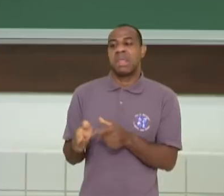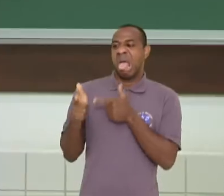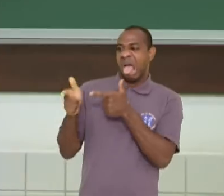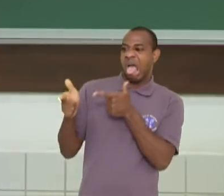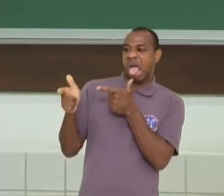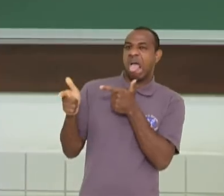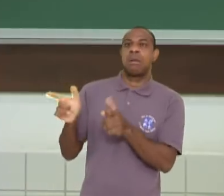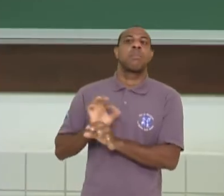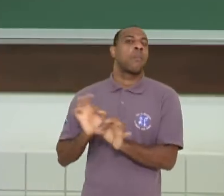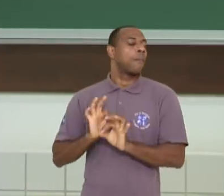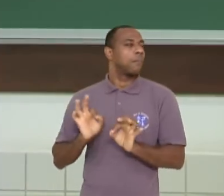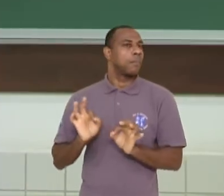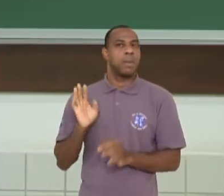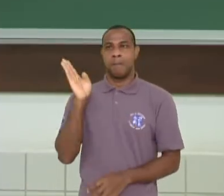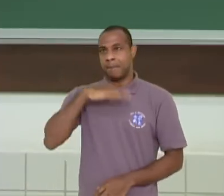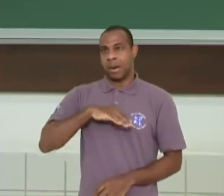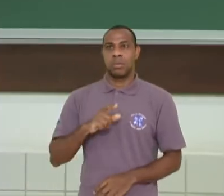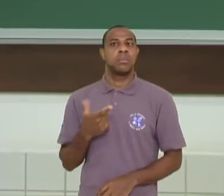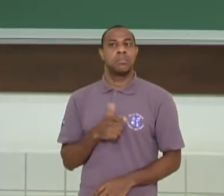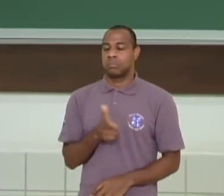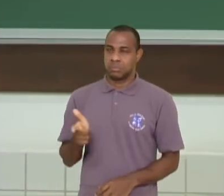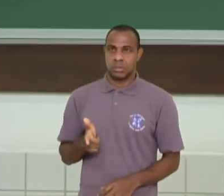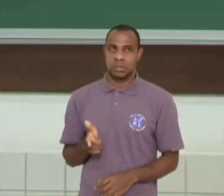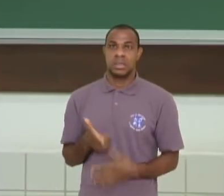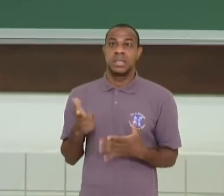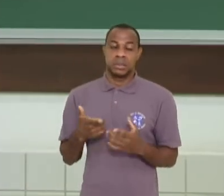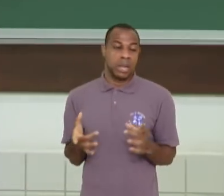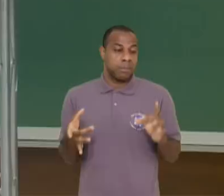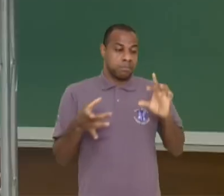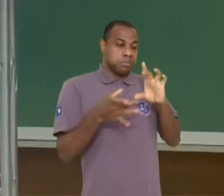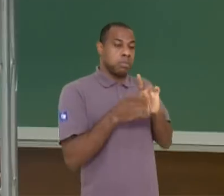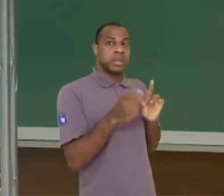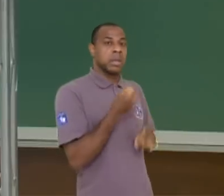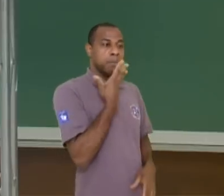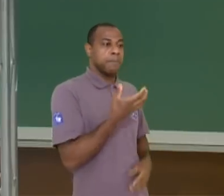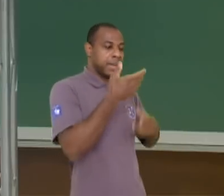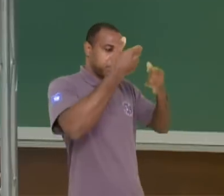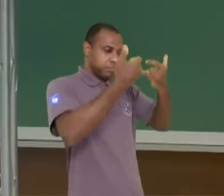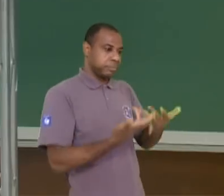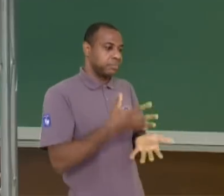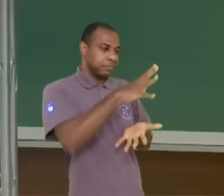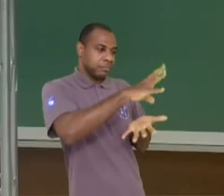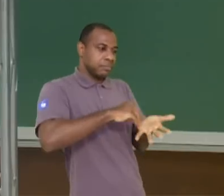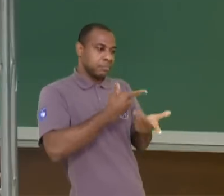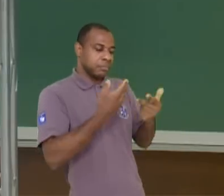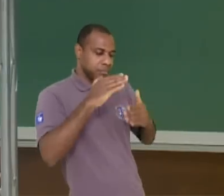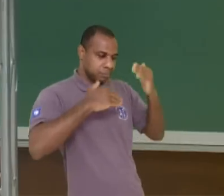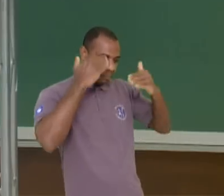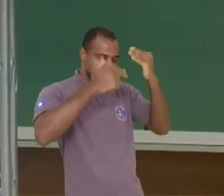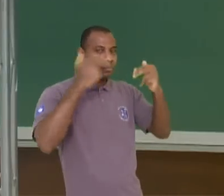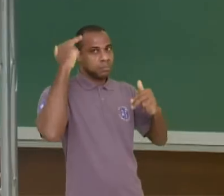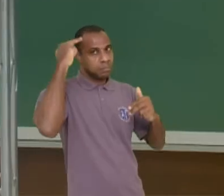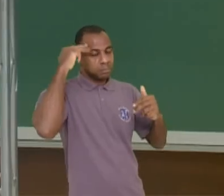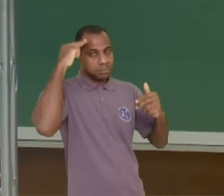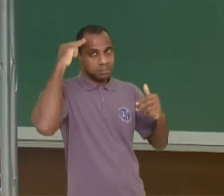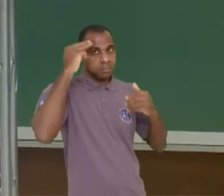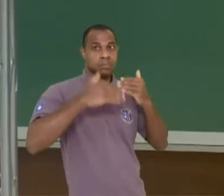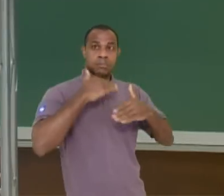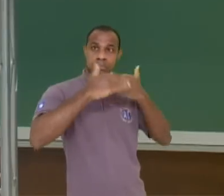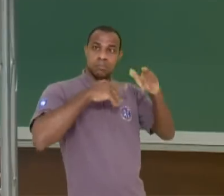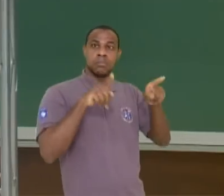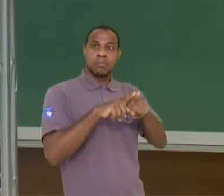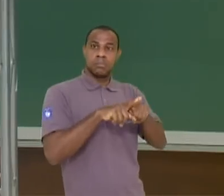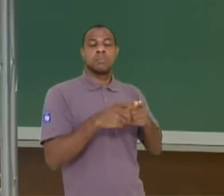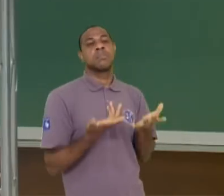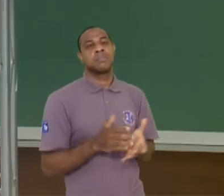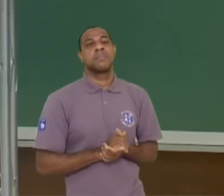do lado do mal, né? Então sempre relacionado com o bem. Então fica essa dica também dentro da imitação. E aqui no final, então entra a questão também